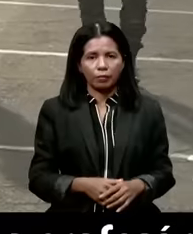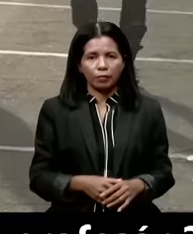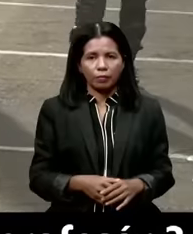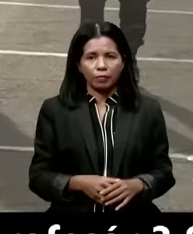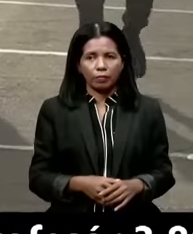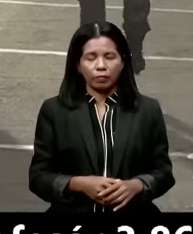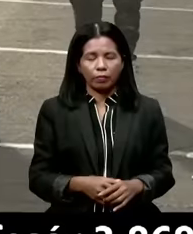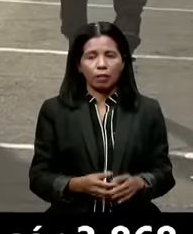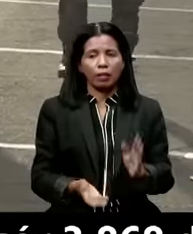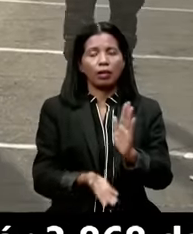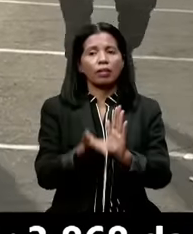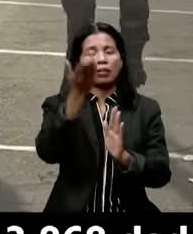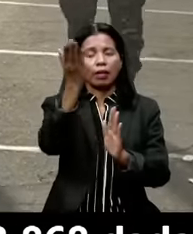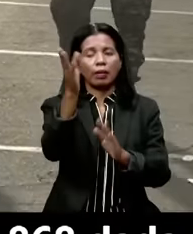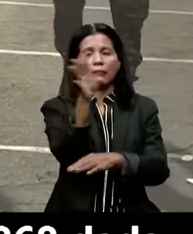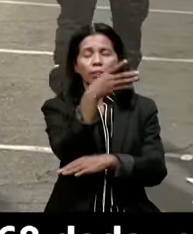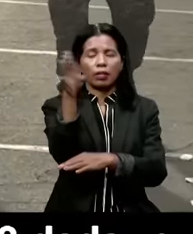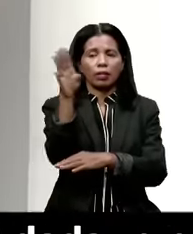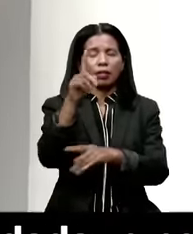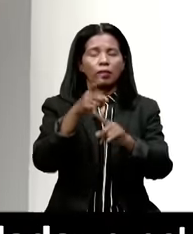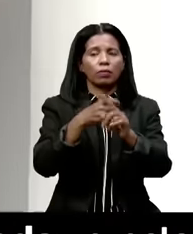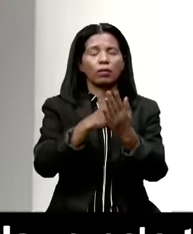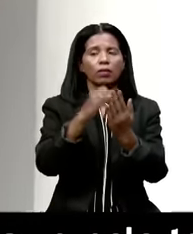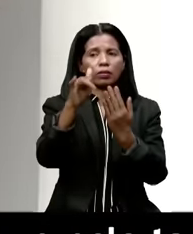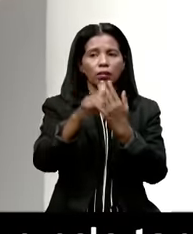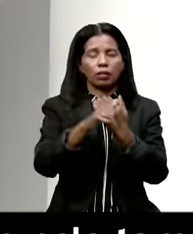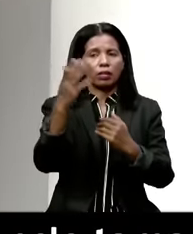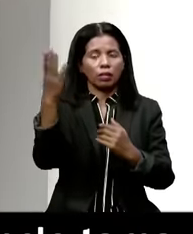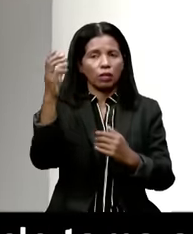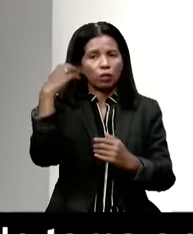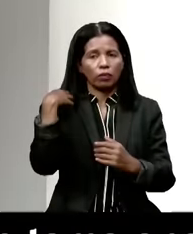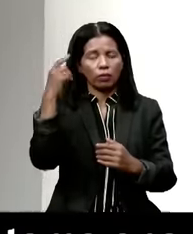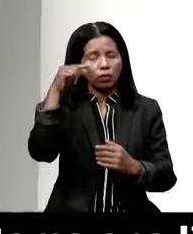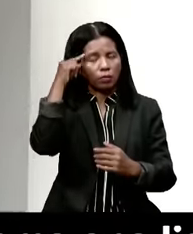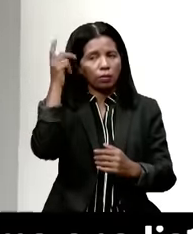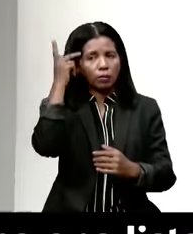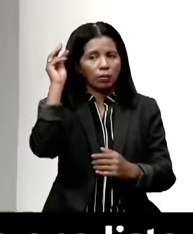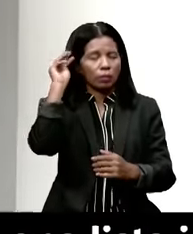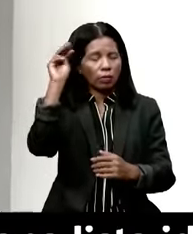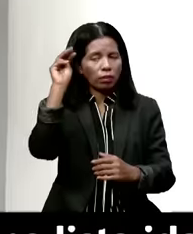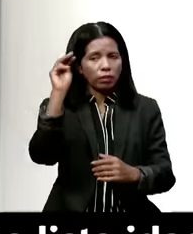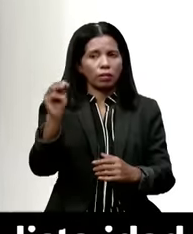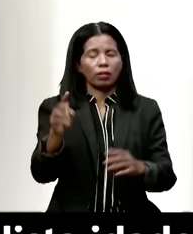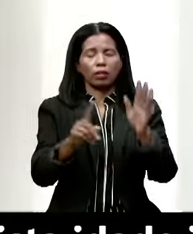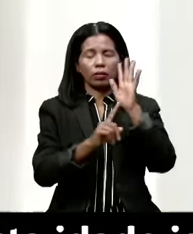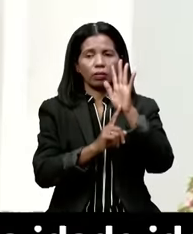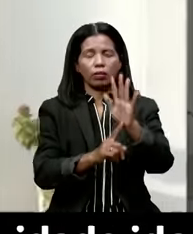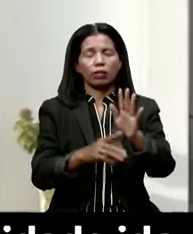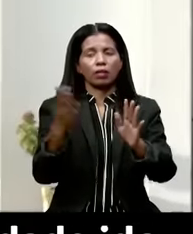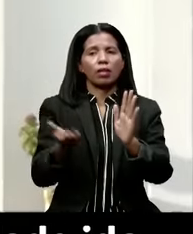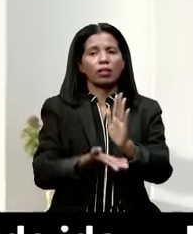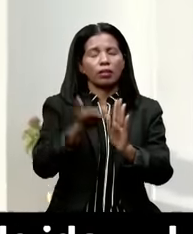E Richard Bandeira inicia fulanzuilo neia Palácio de Governo, primeiro-ministro Kairala Xanana Guzmão, Maxa Inspetor e Richard